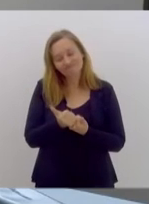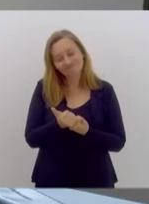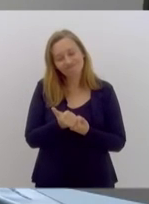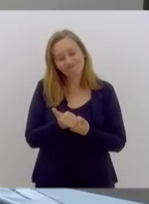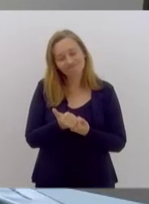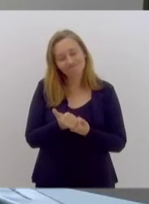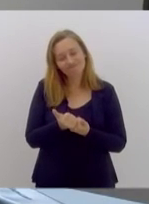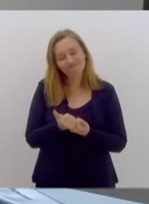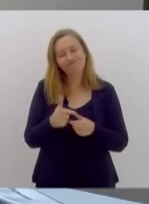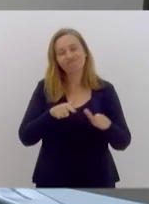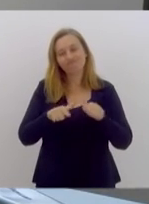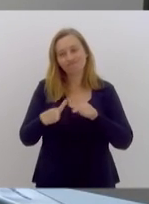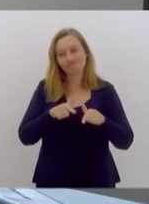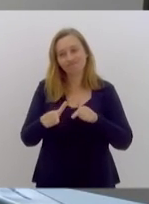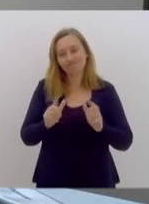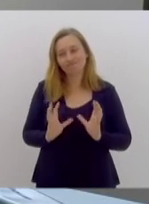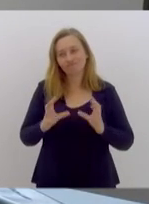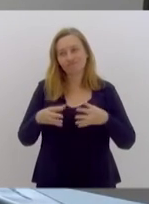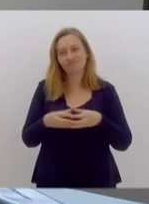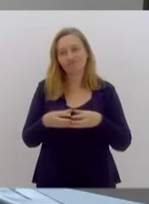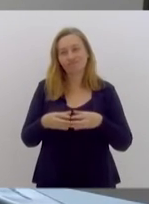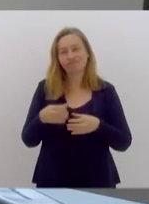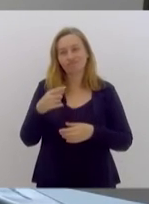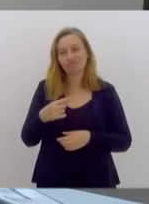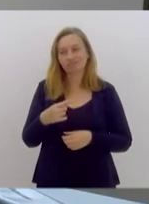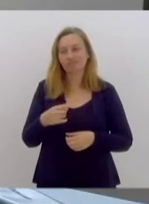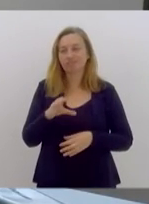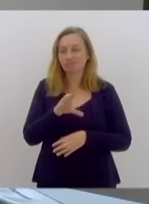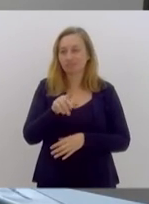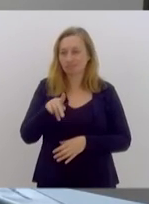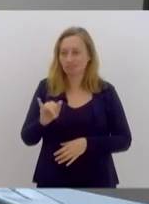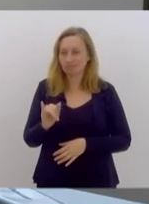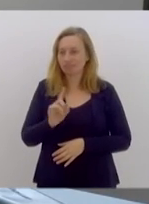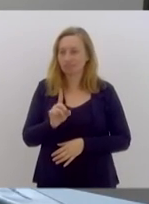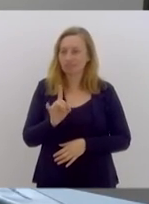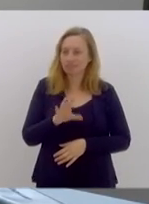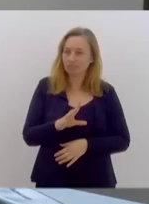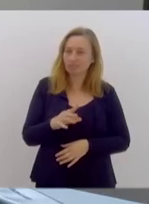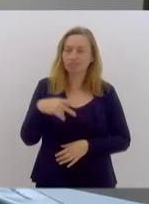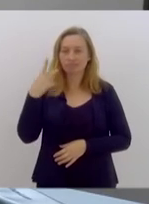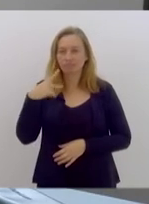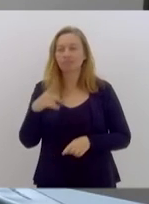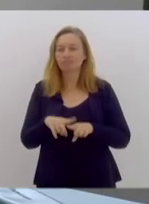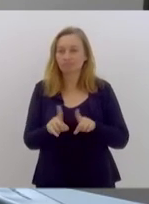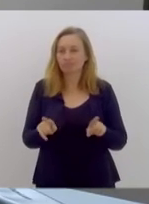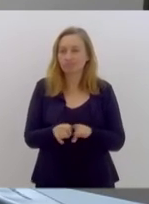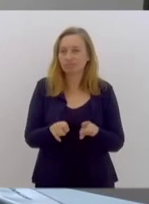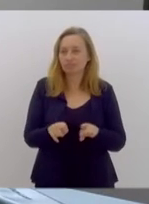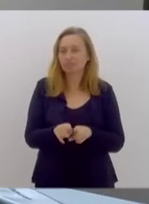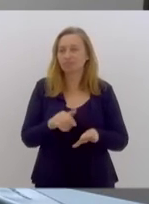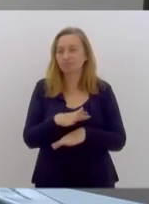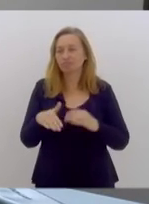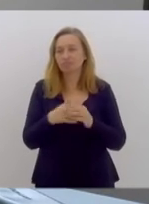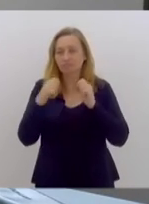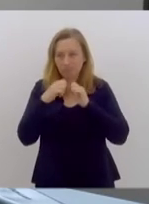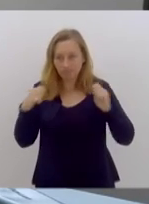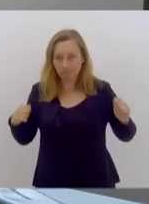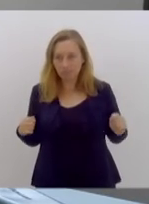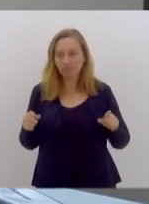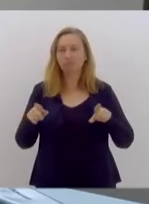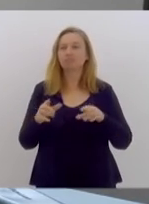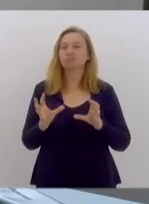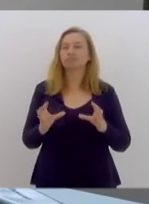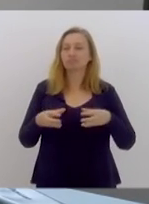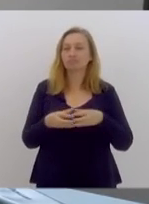acolhida e pelo trabalho coletivo que nós podemos empreender aqui essa CPI não só repito os parlamentares mas todas as assessorias e também as